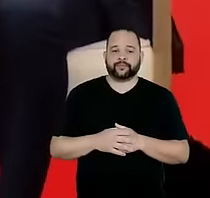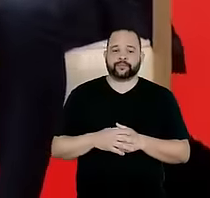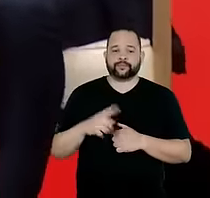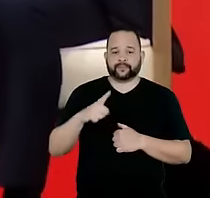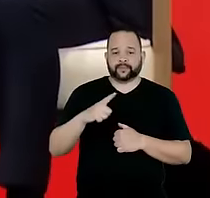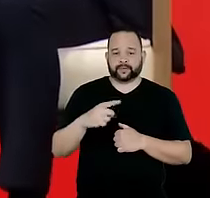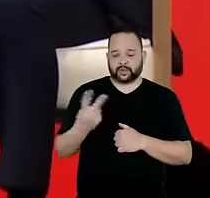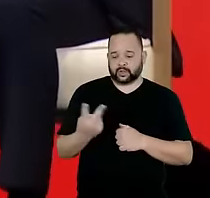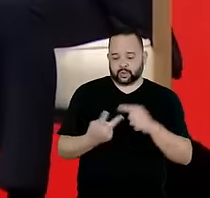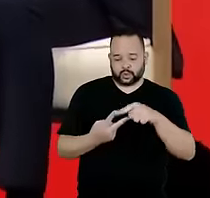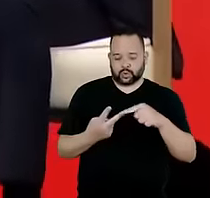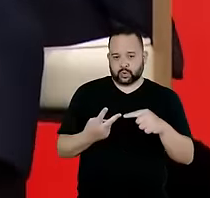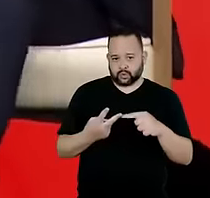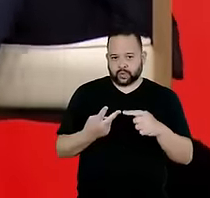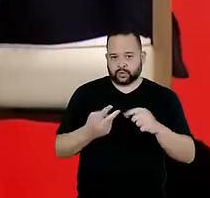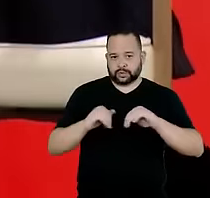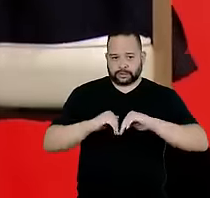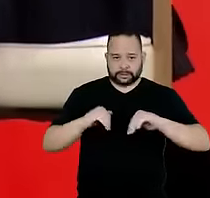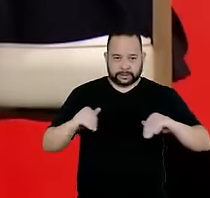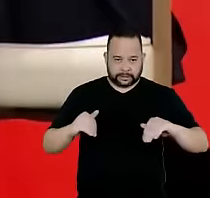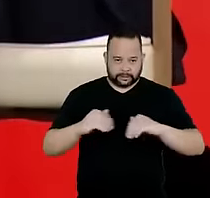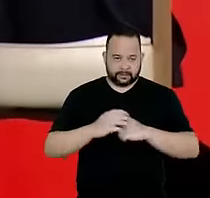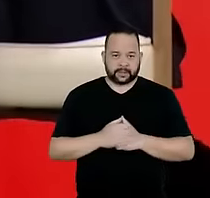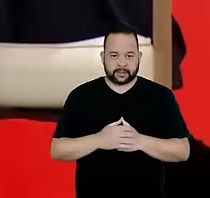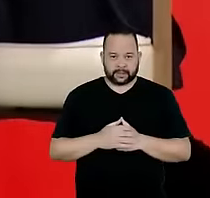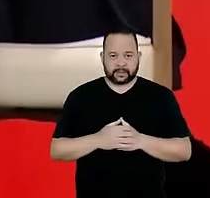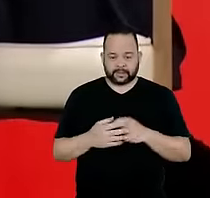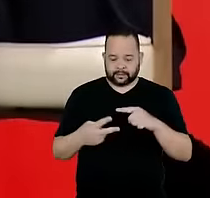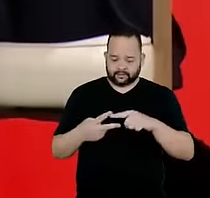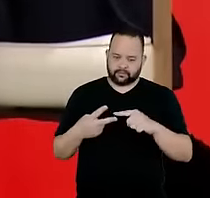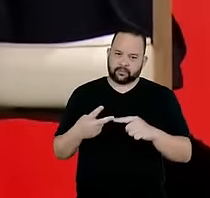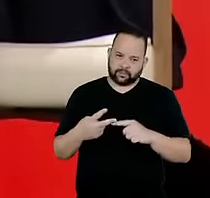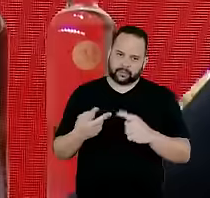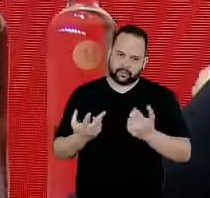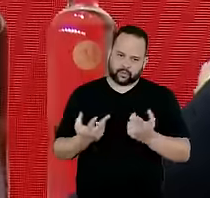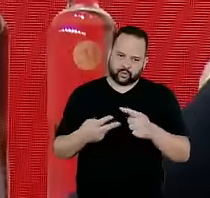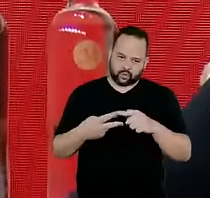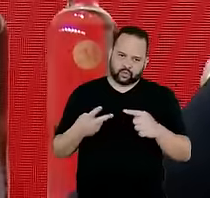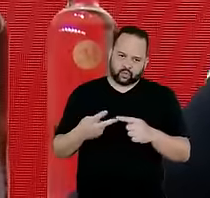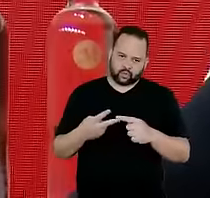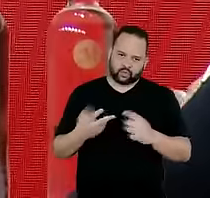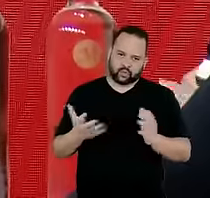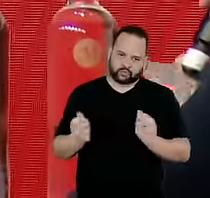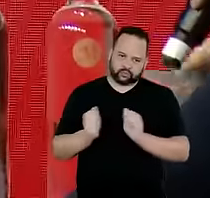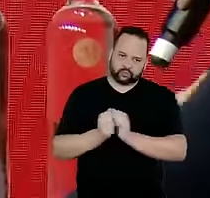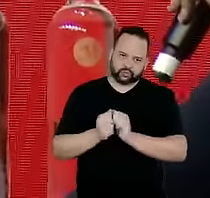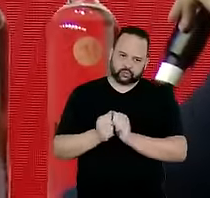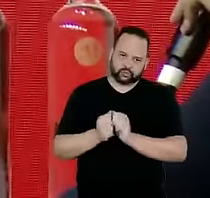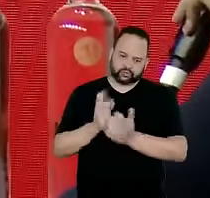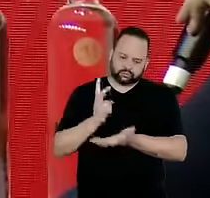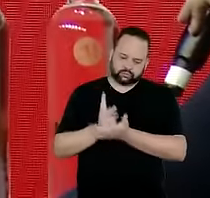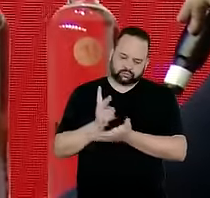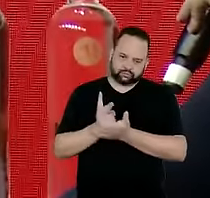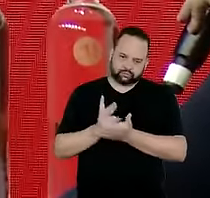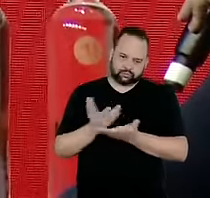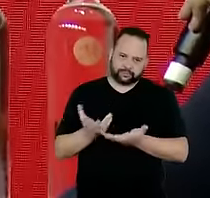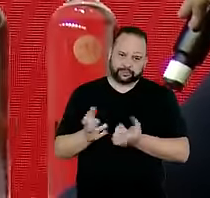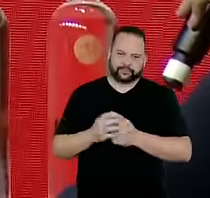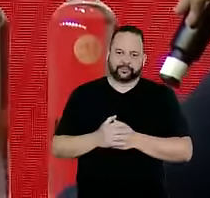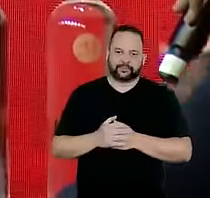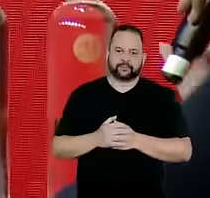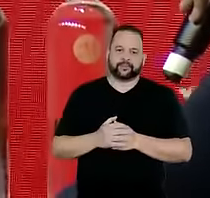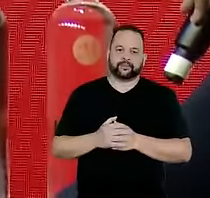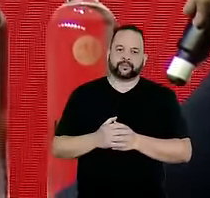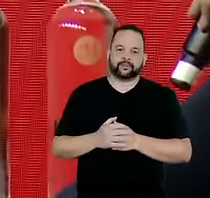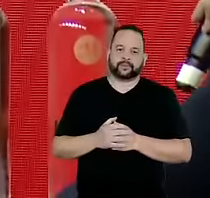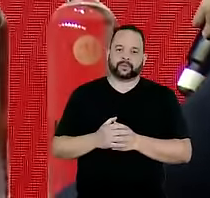fatores separados primeiro mas fazem parte da mesma realidade primeiro é eh por porque o